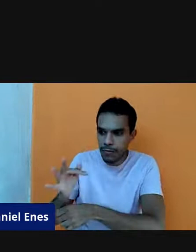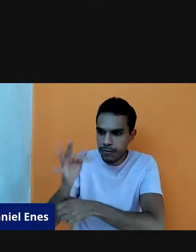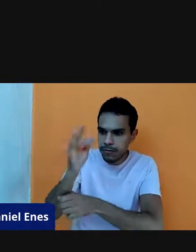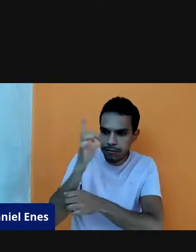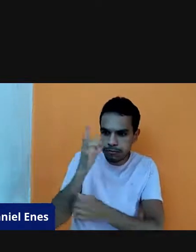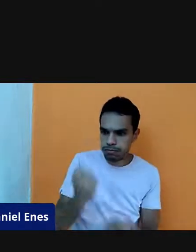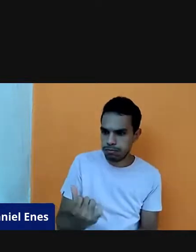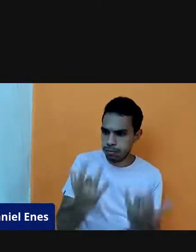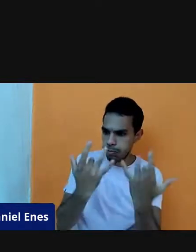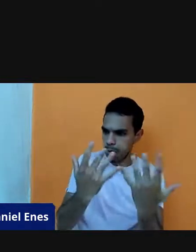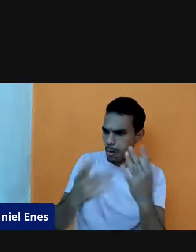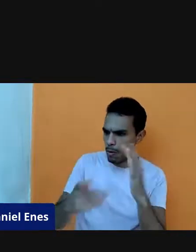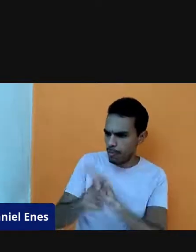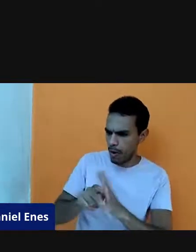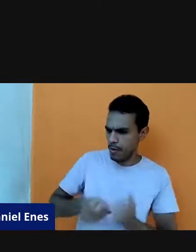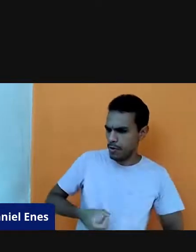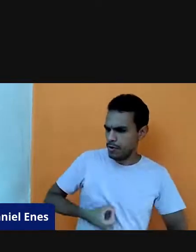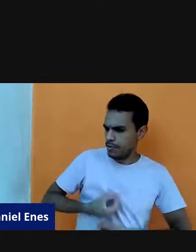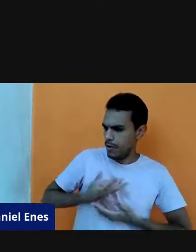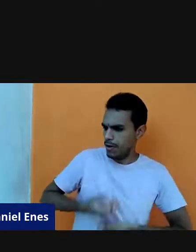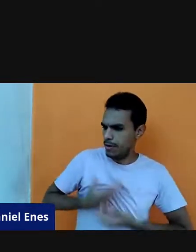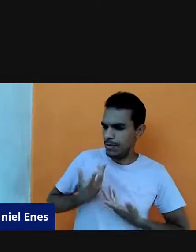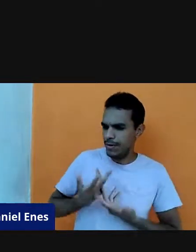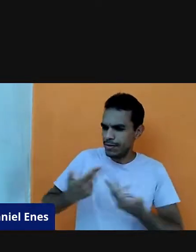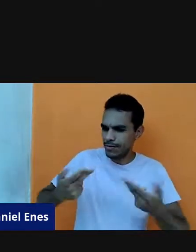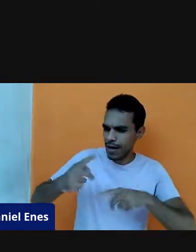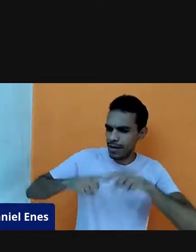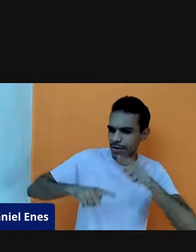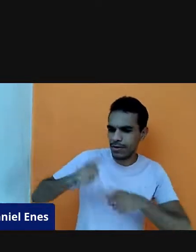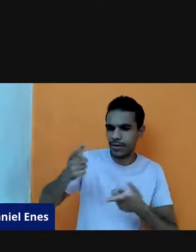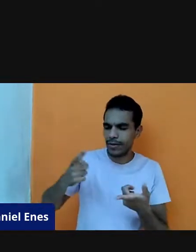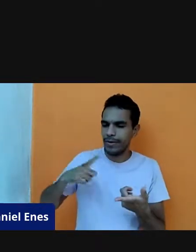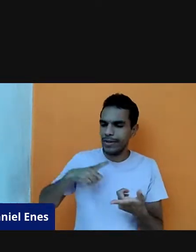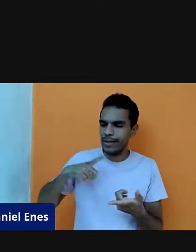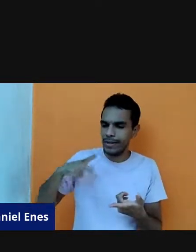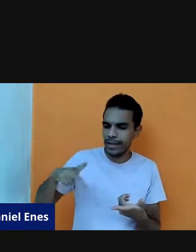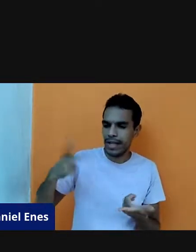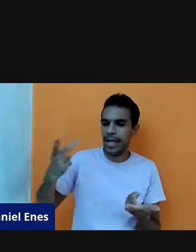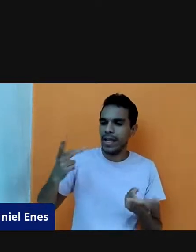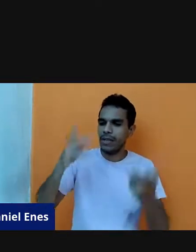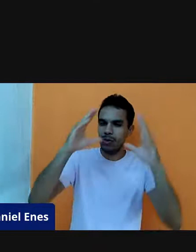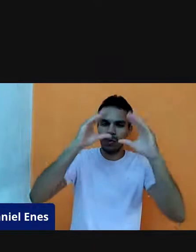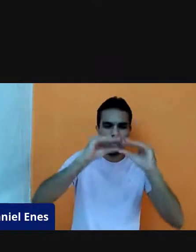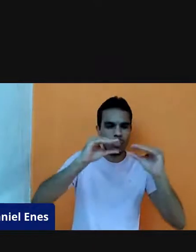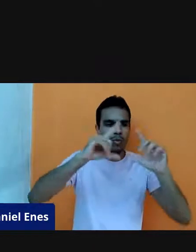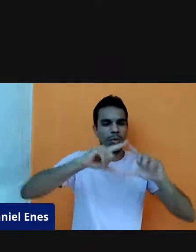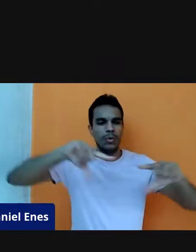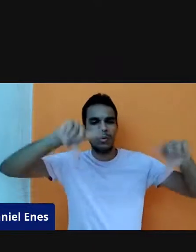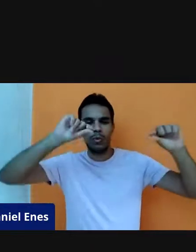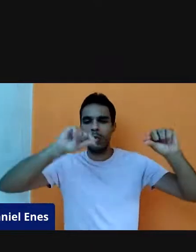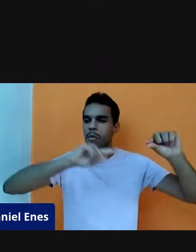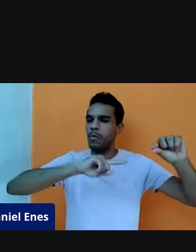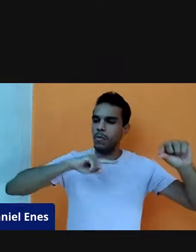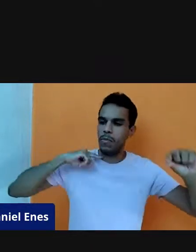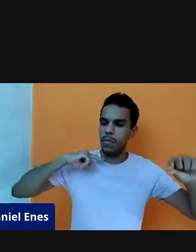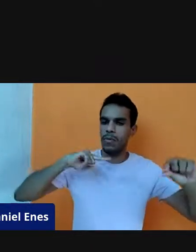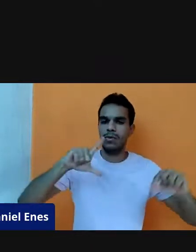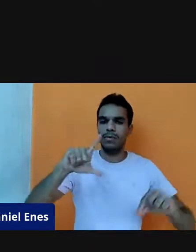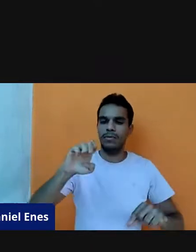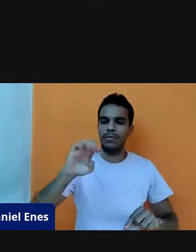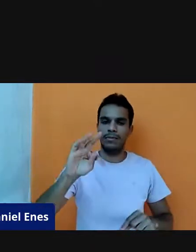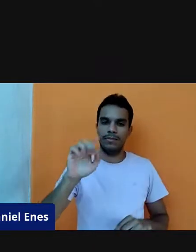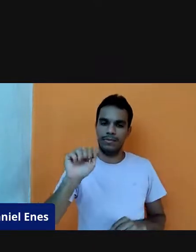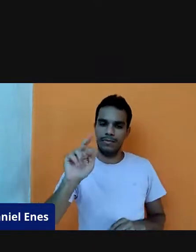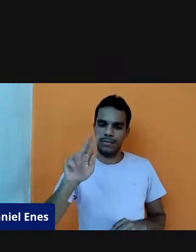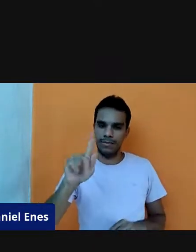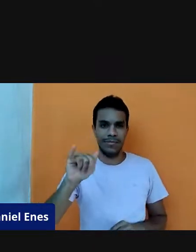meio àqueles elementos noturno, a lua, a morte, a letargia, ele consegue